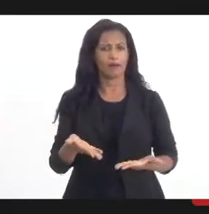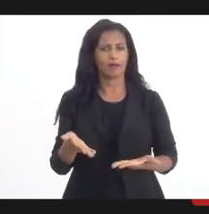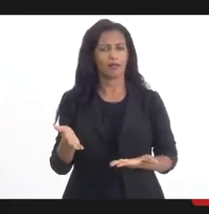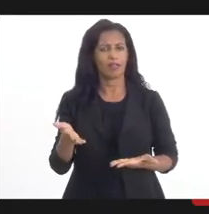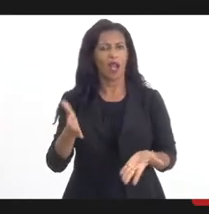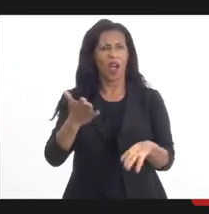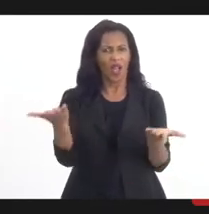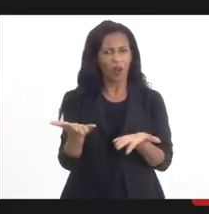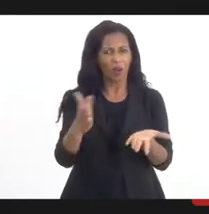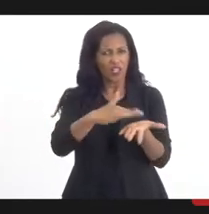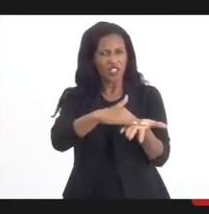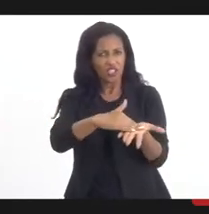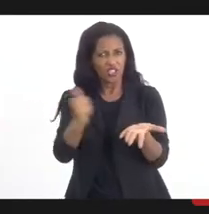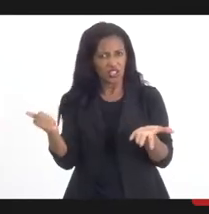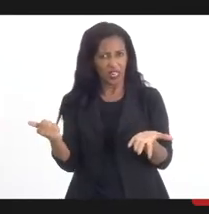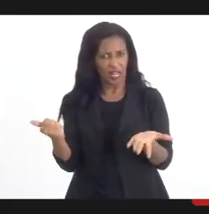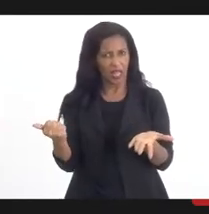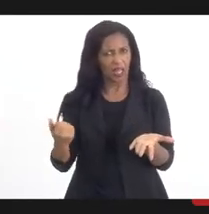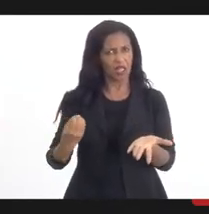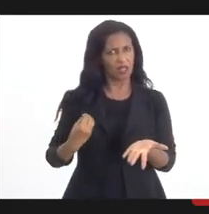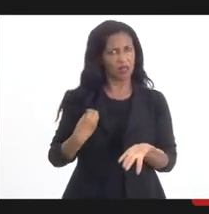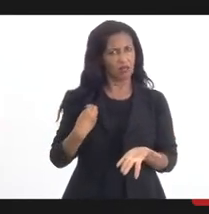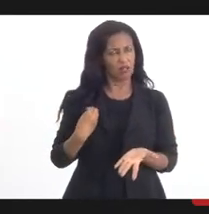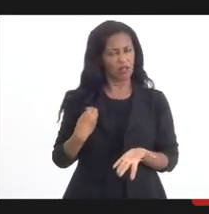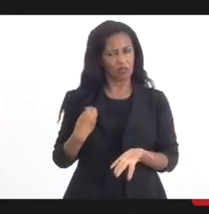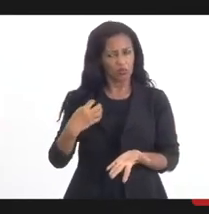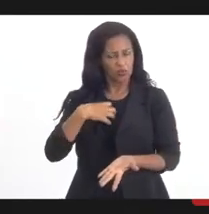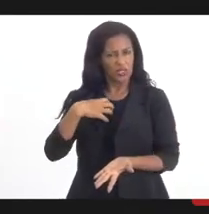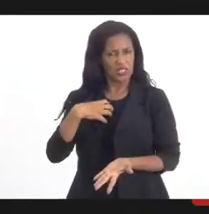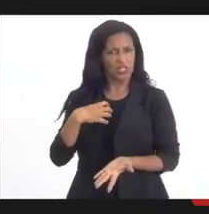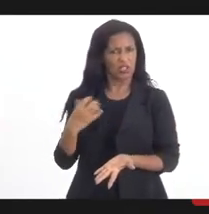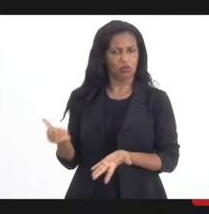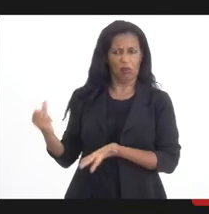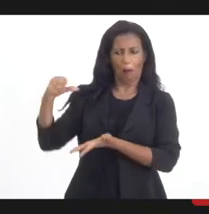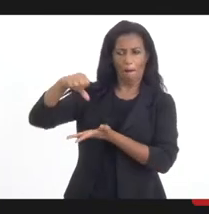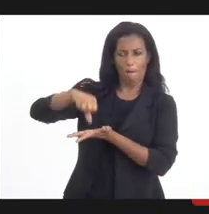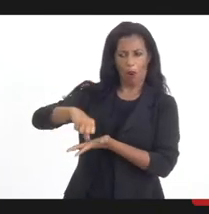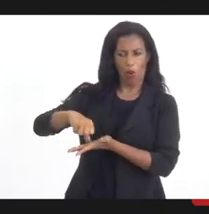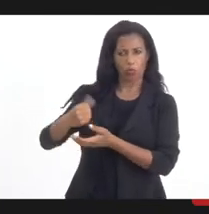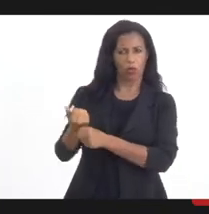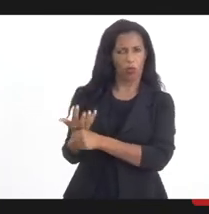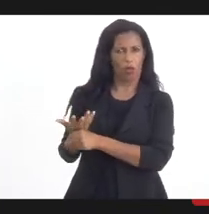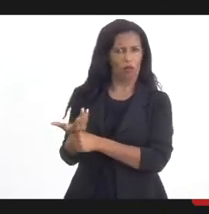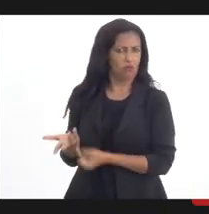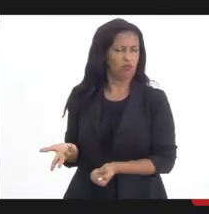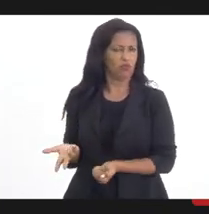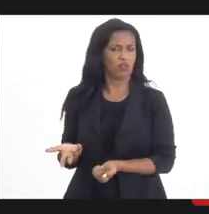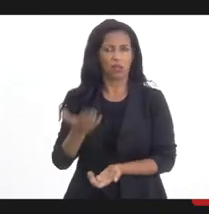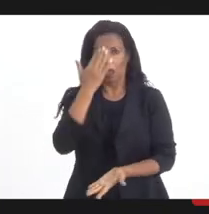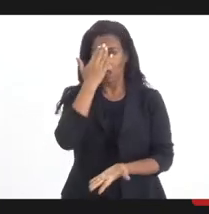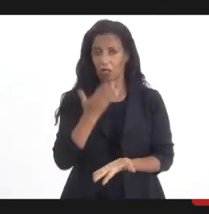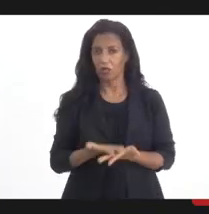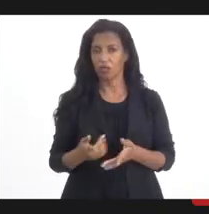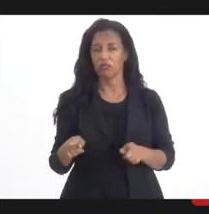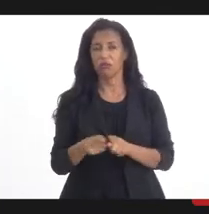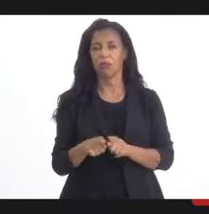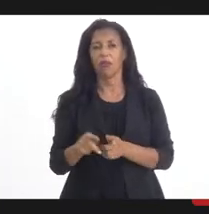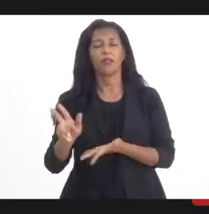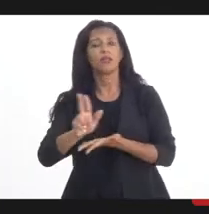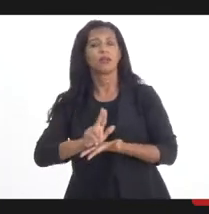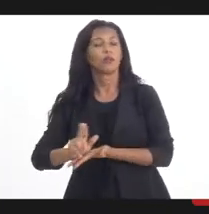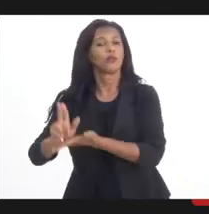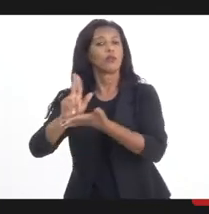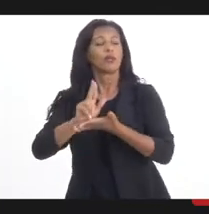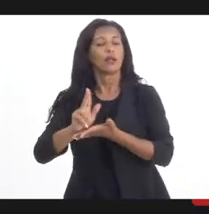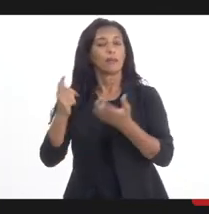seja tirada daqui, no sentido de criar um polo avançado da UERJ, e principalmente acreditar que essa universidade